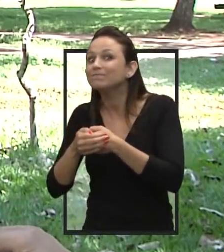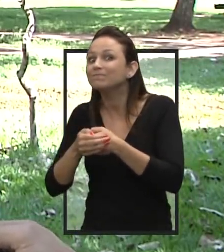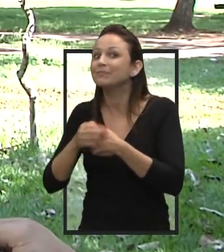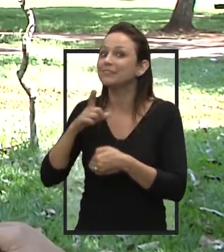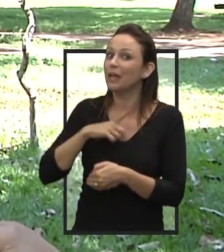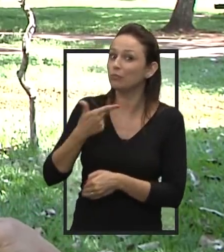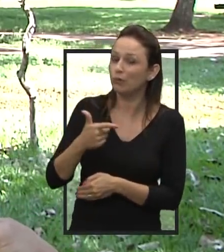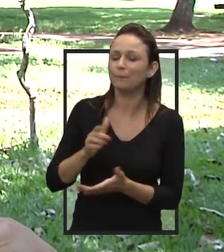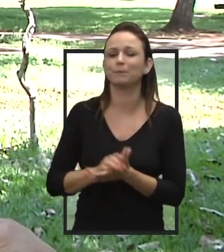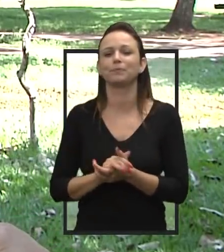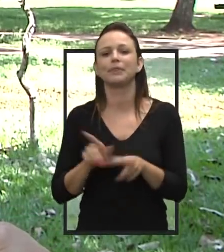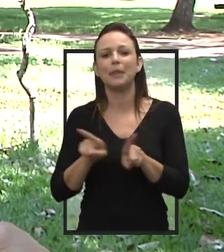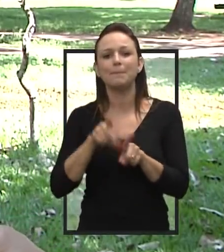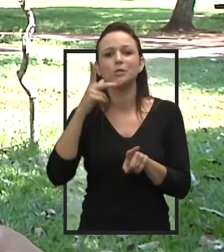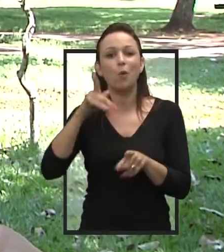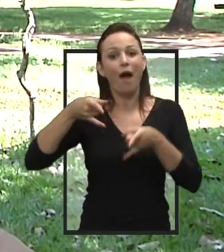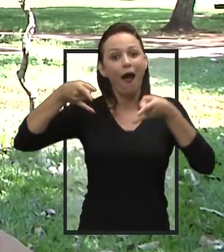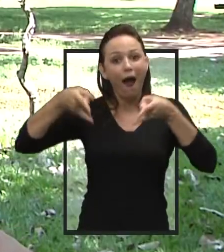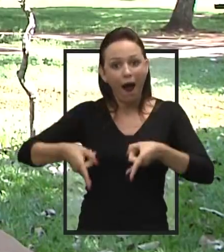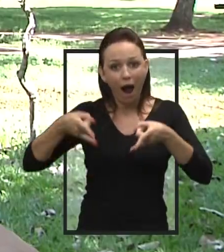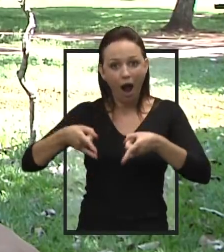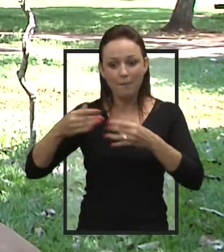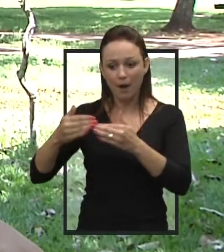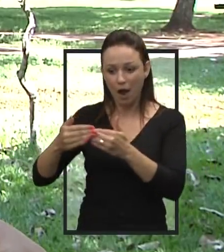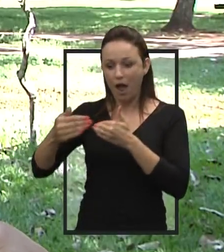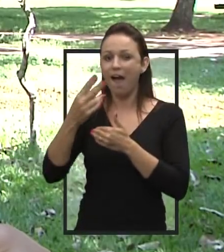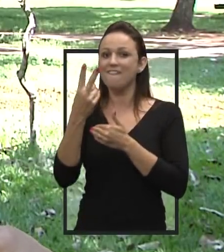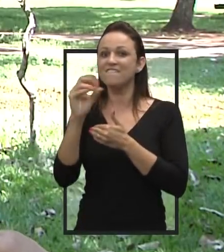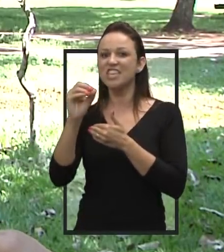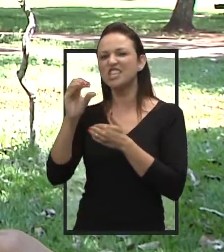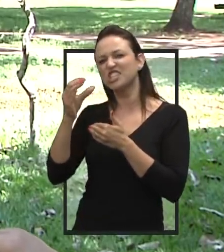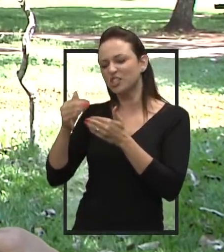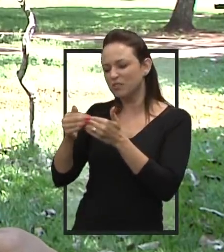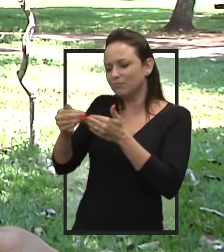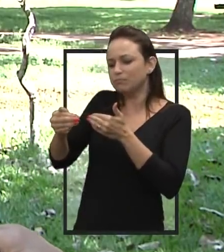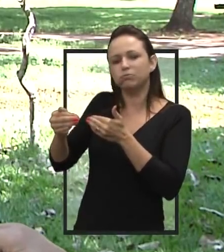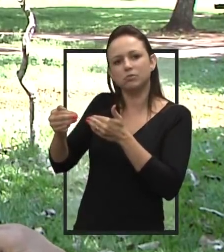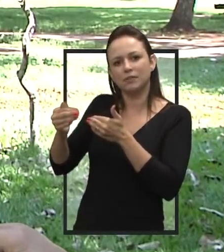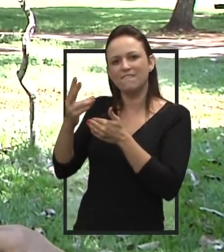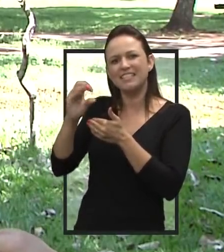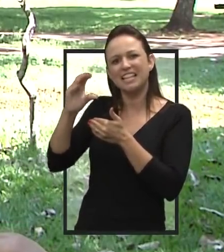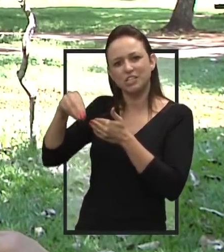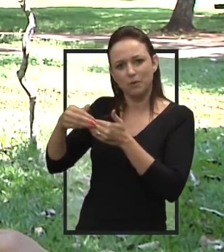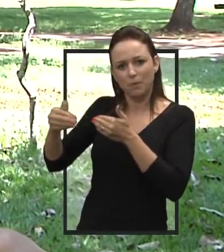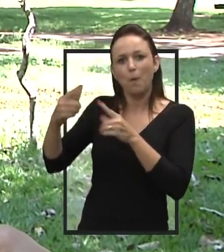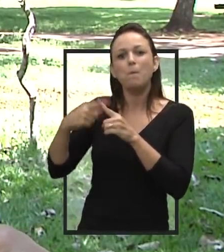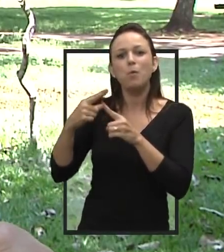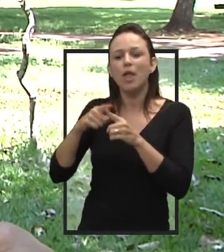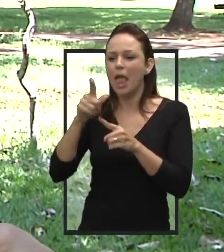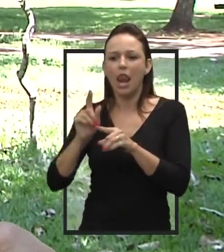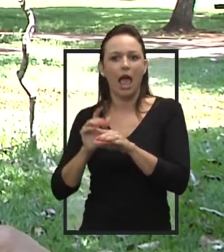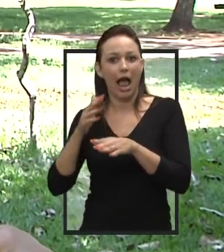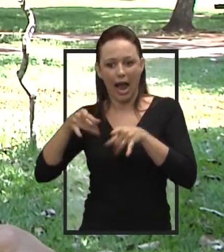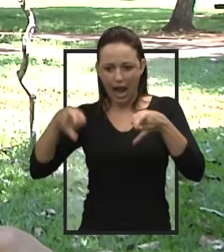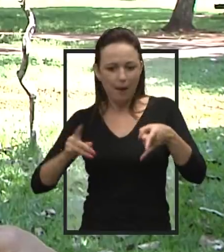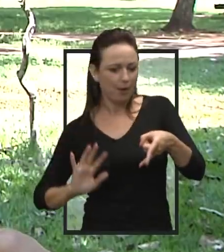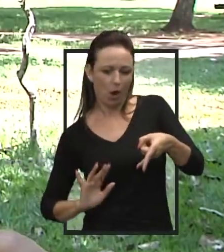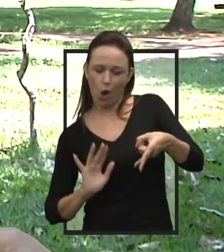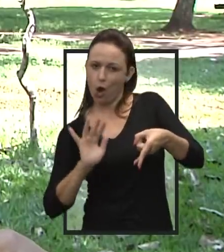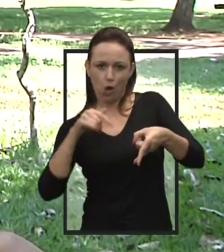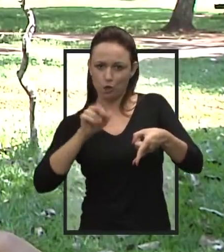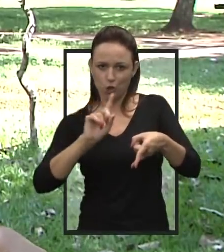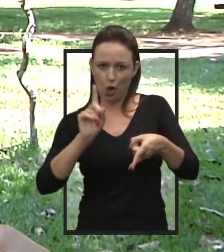tem. Deixar a cama uns 20 centímetros longe da parede, porque o escorpião ele não sobe na cama, ele não vai achar o pezinho da cama no meio da